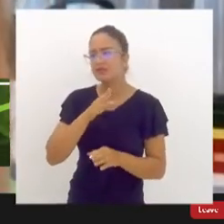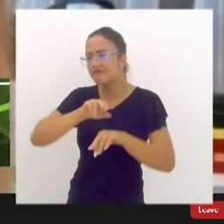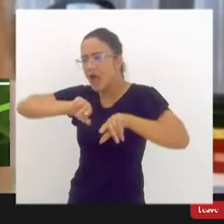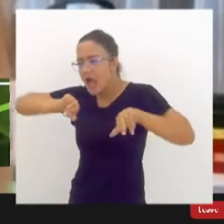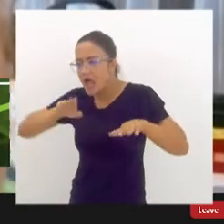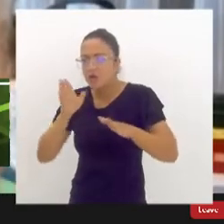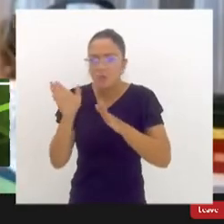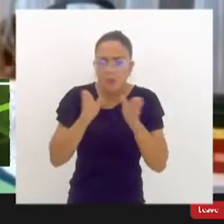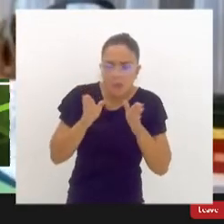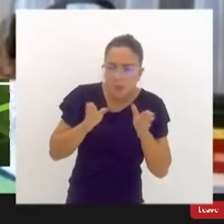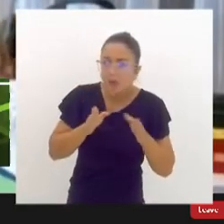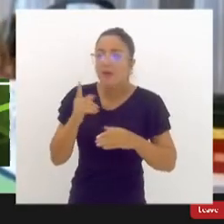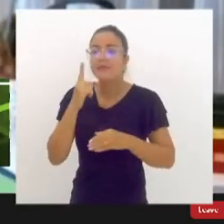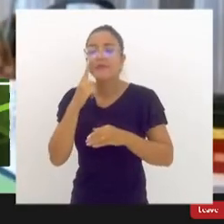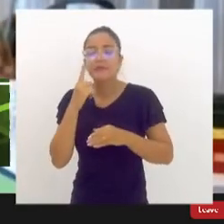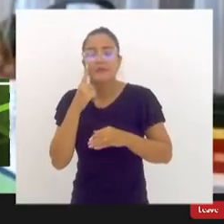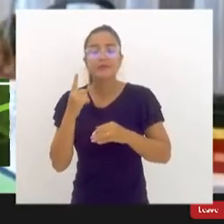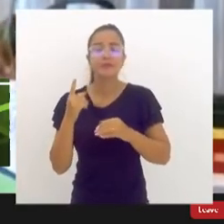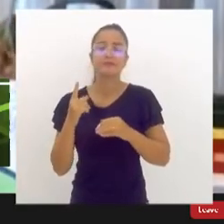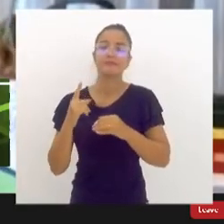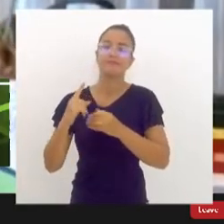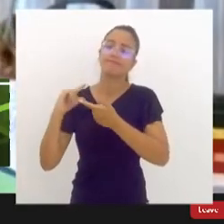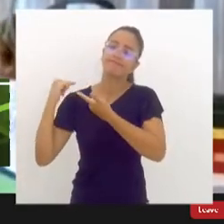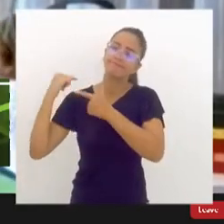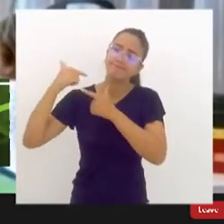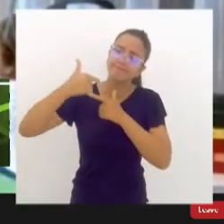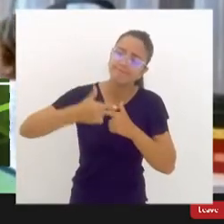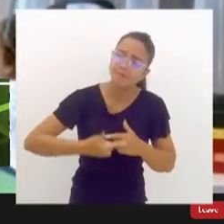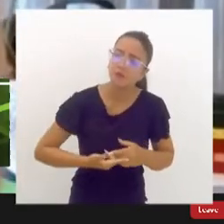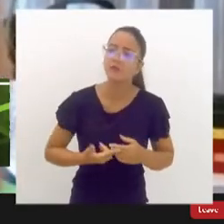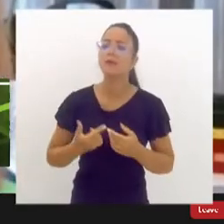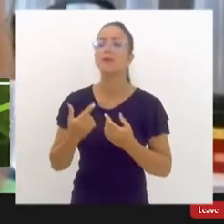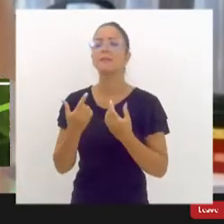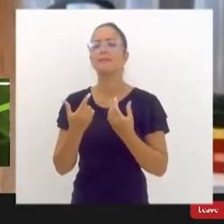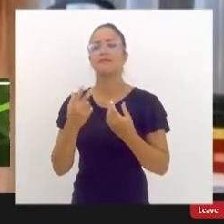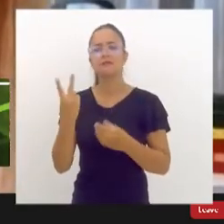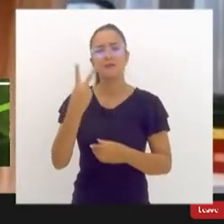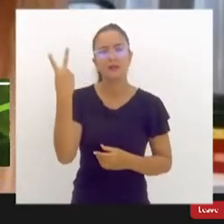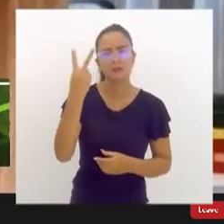de reforçar essa trajetória de valorização